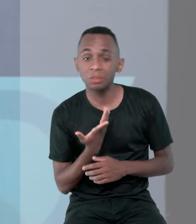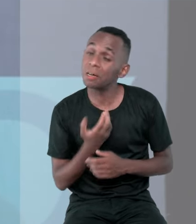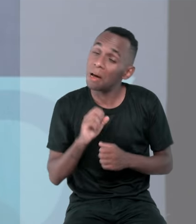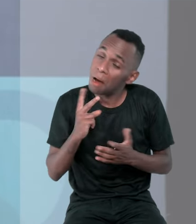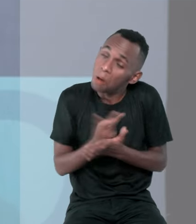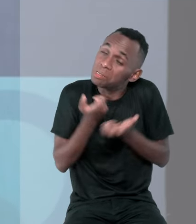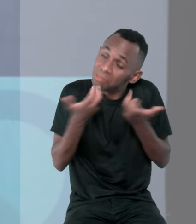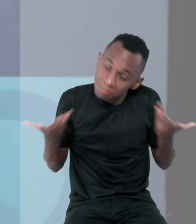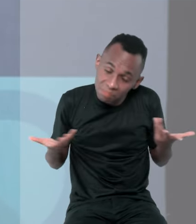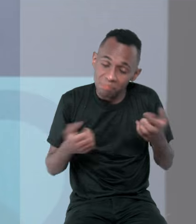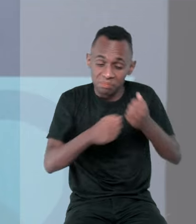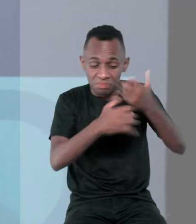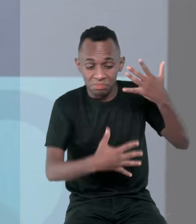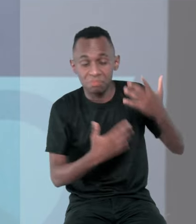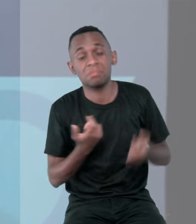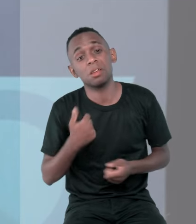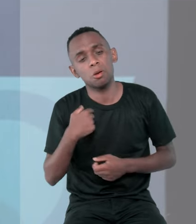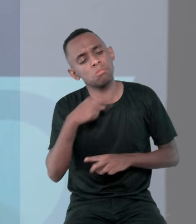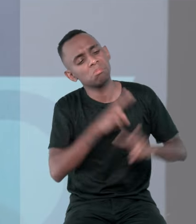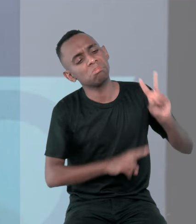Depois eu fiquei analisando...